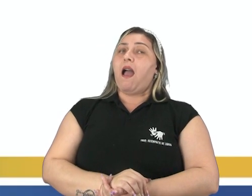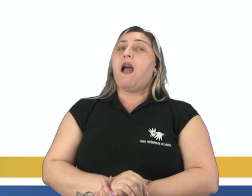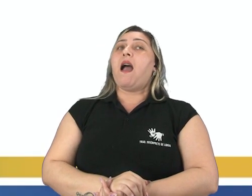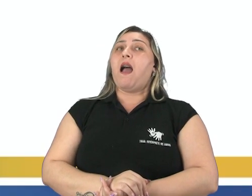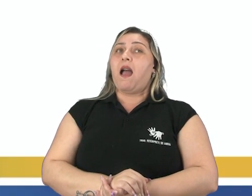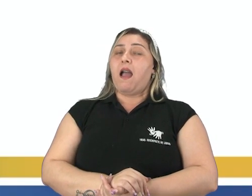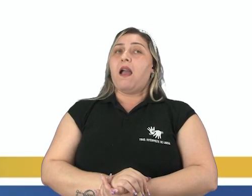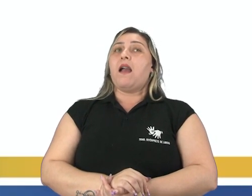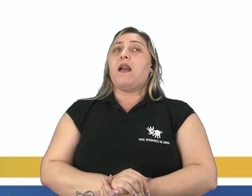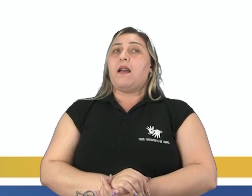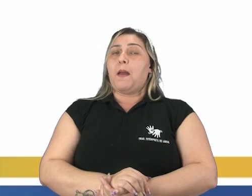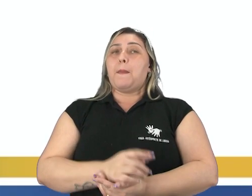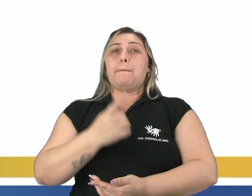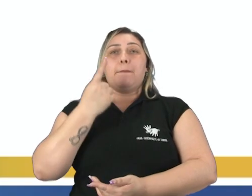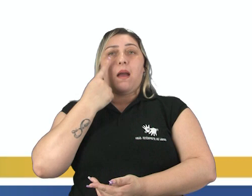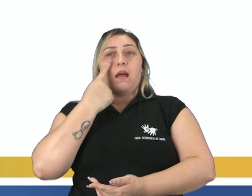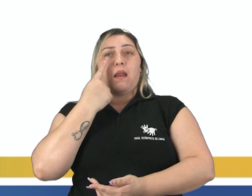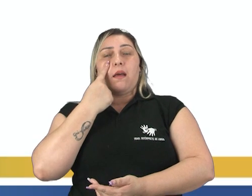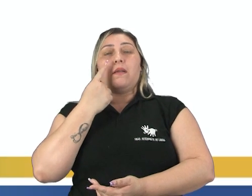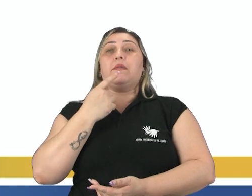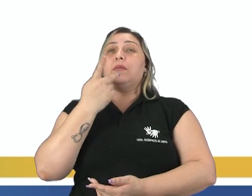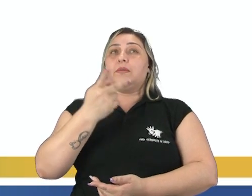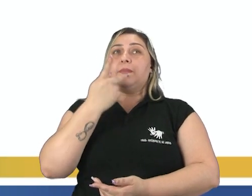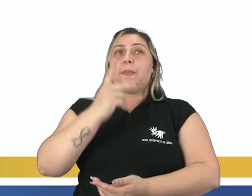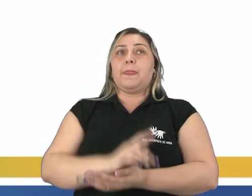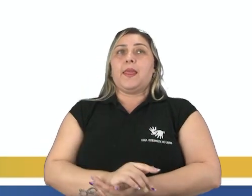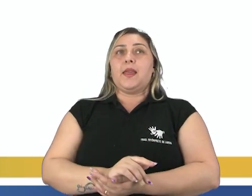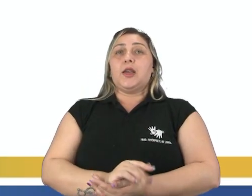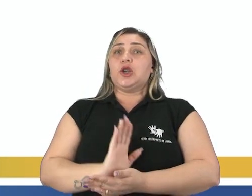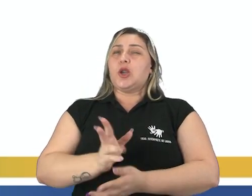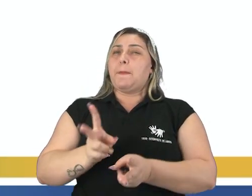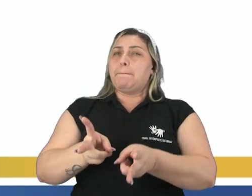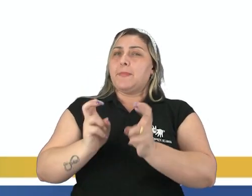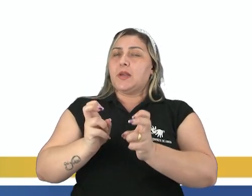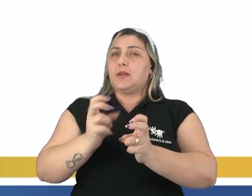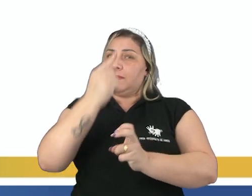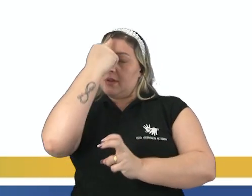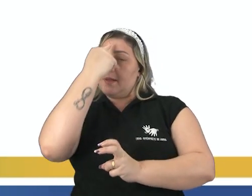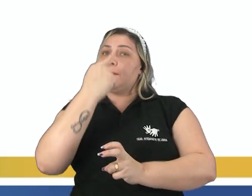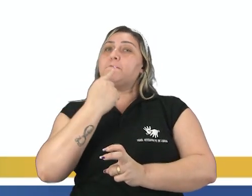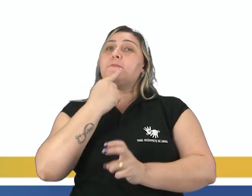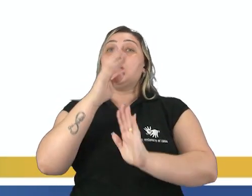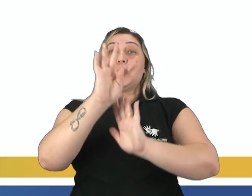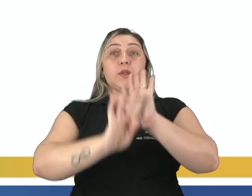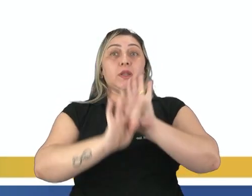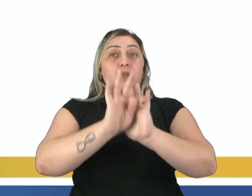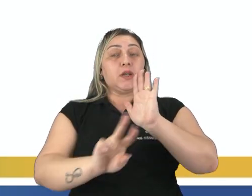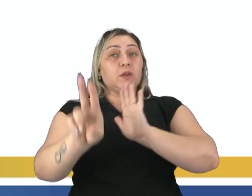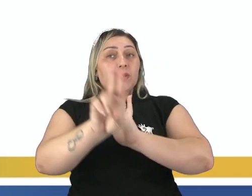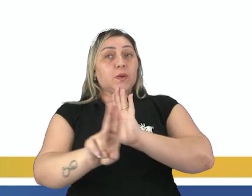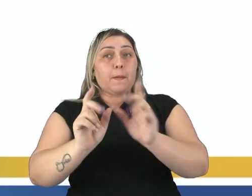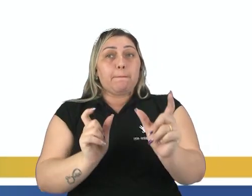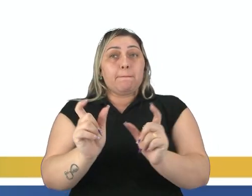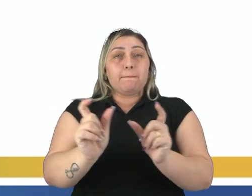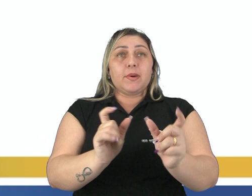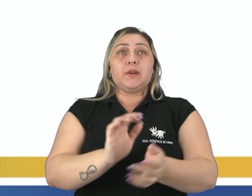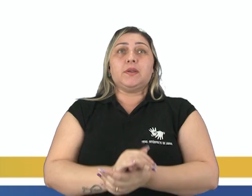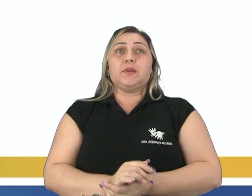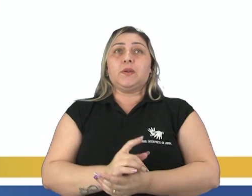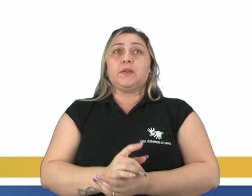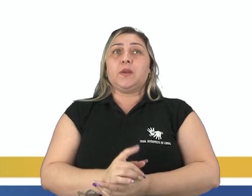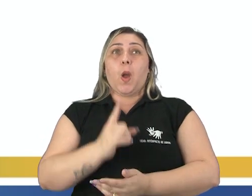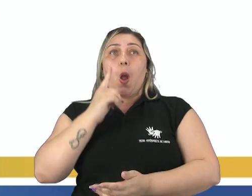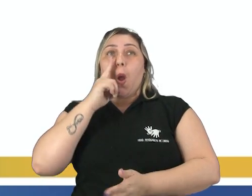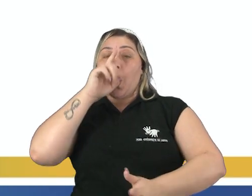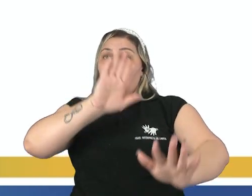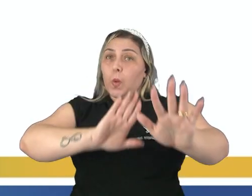nós temos a palavra. Então vejam, já perceberam aí a imagem, agora vamos ao uso da palavra.